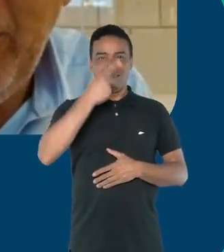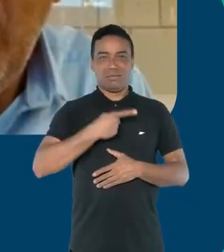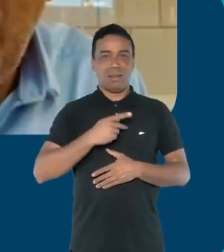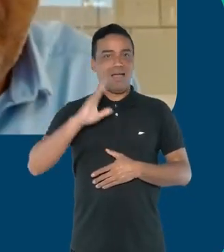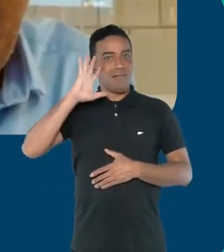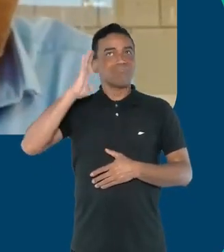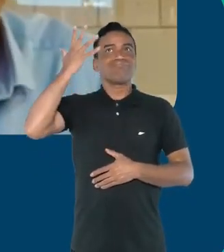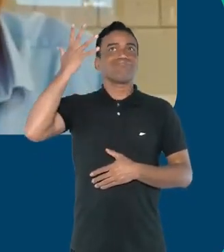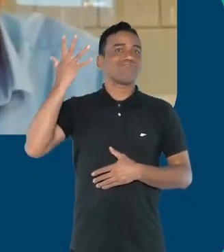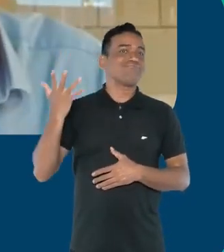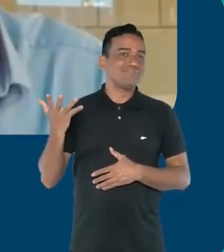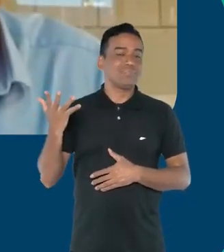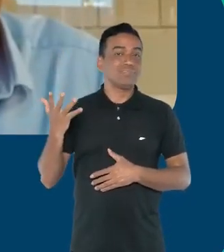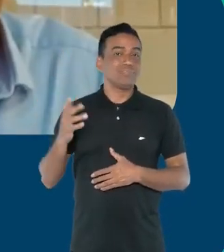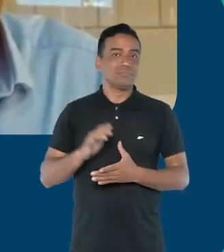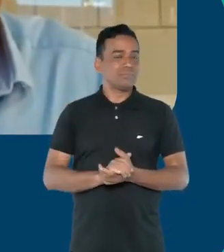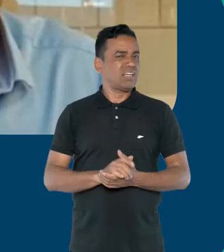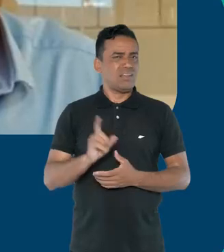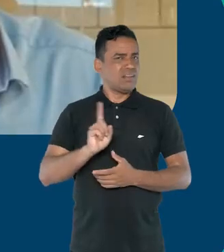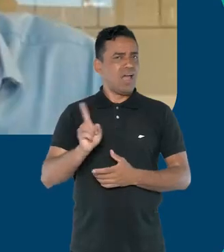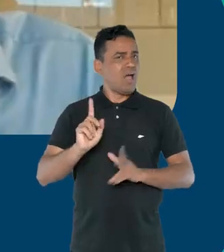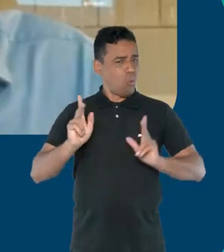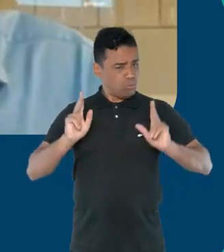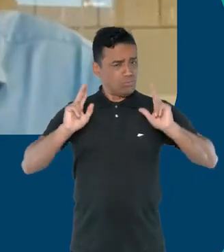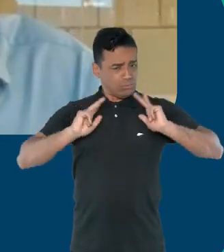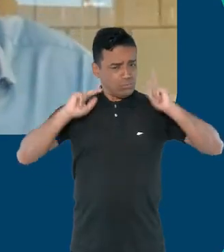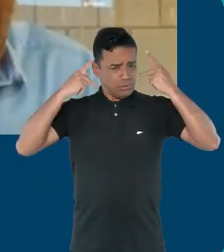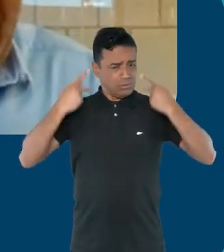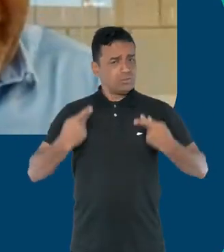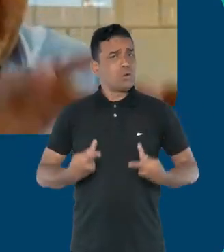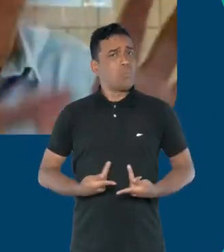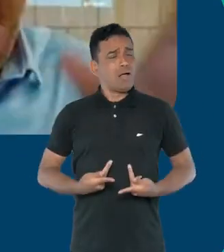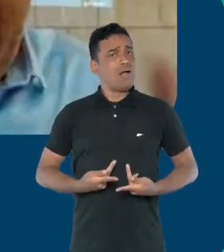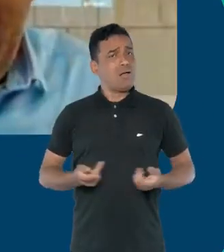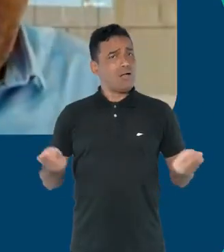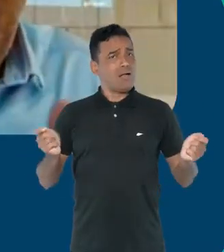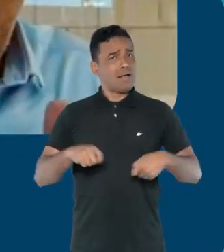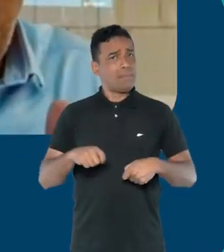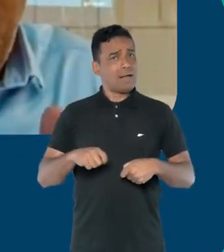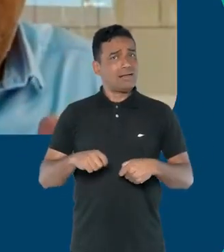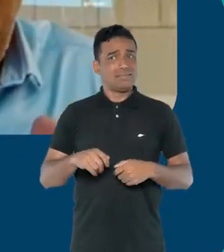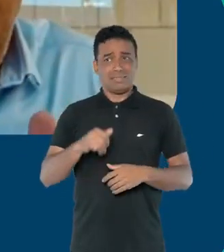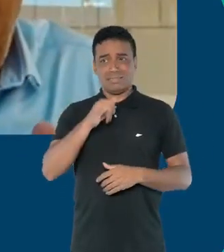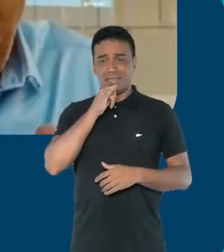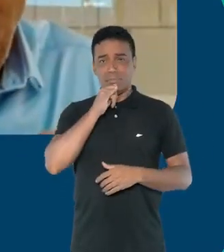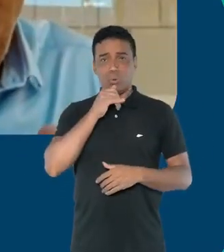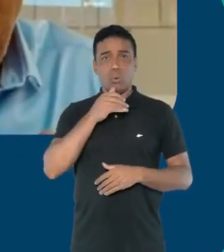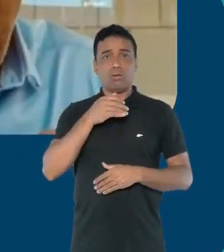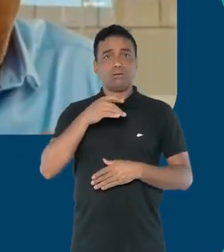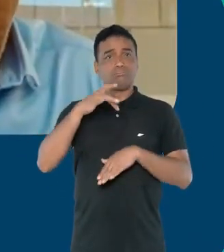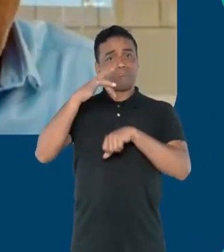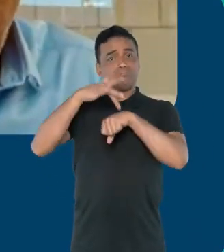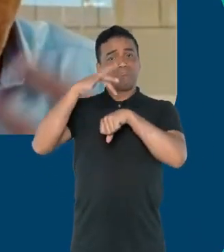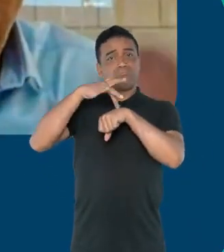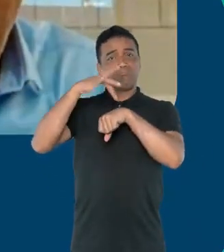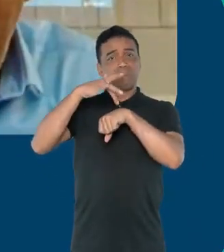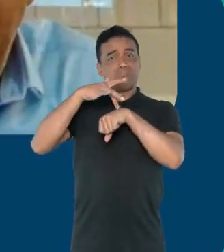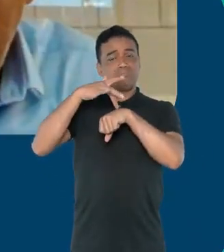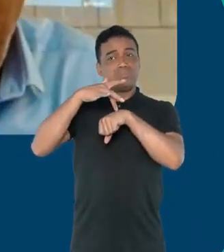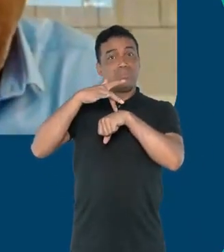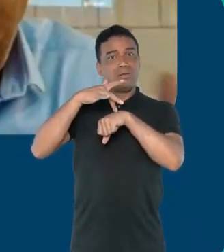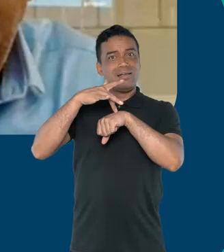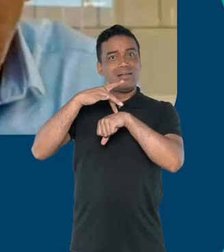próprio egoísmo. O Hume vai dizer, não, o homem ele é capaz de sair dessa parcialidade, né? E por